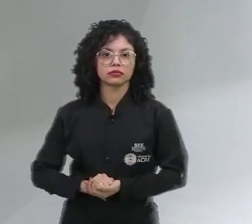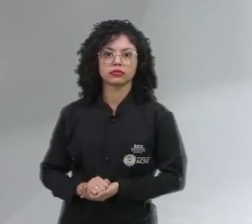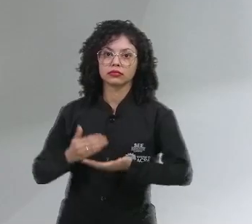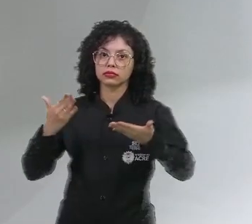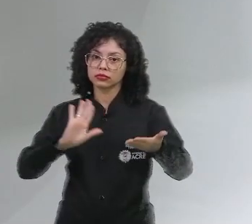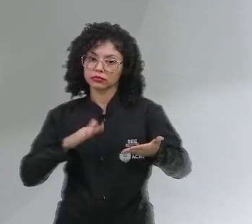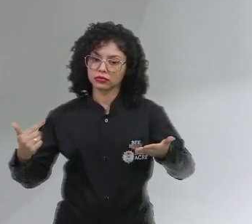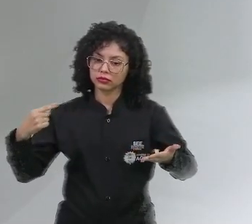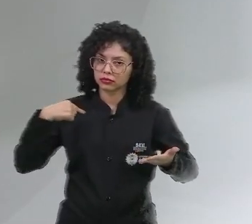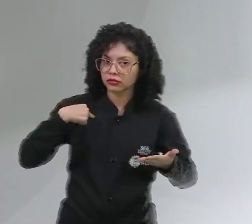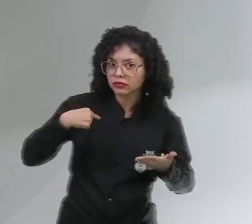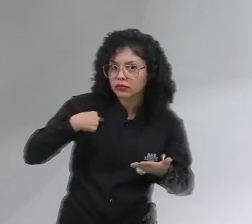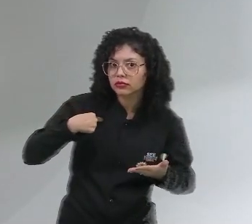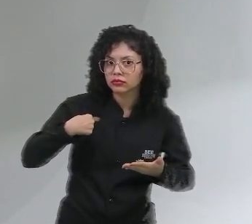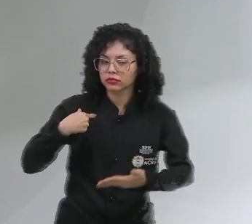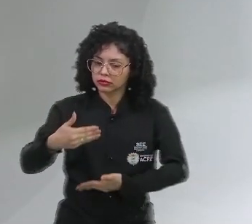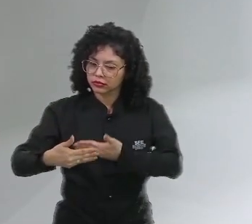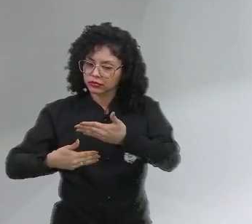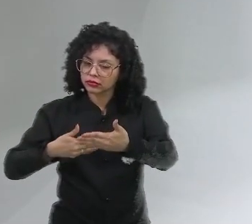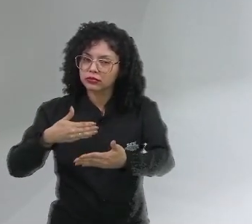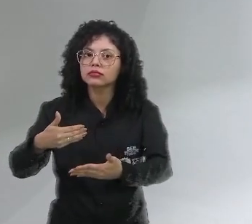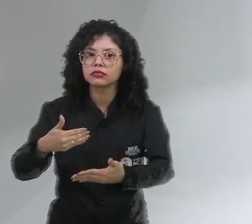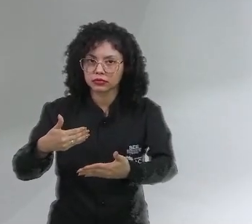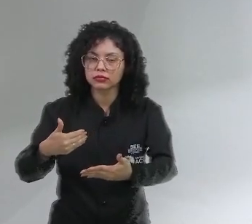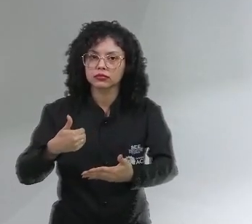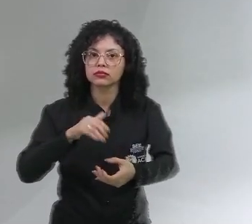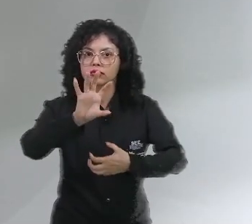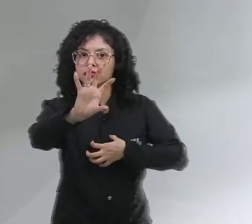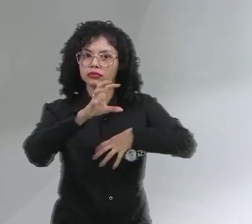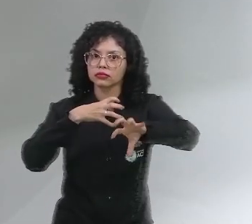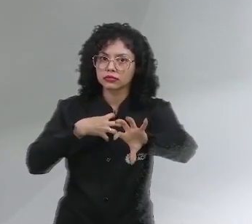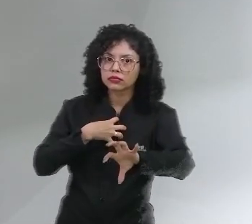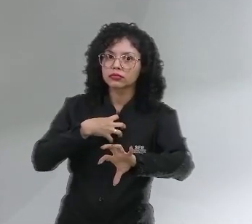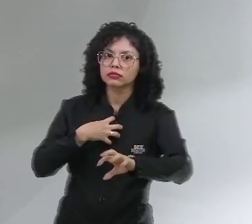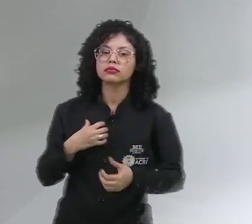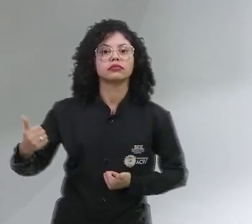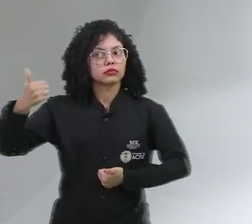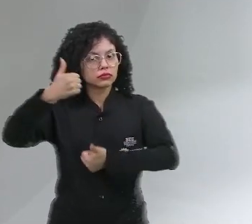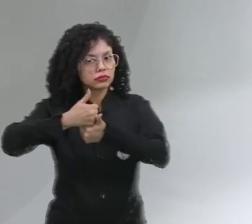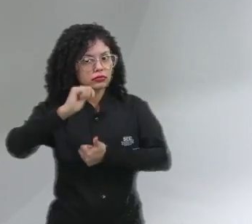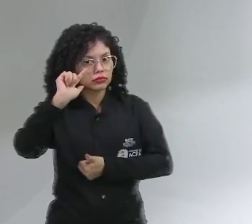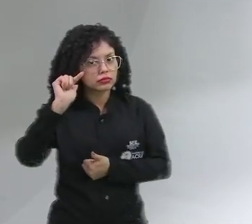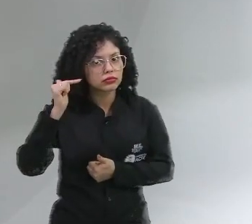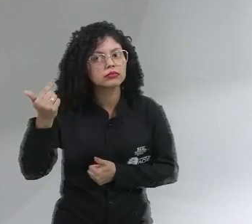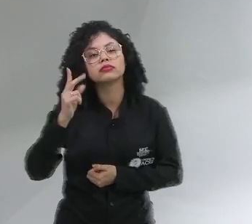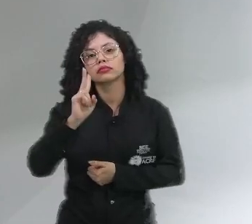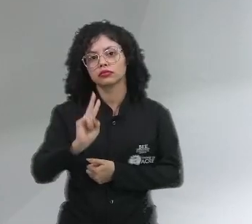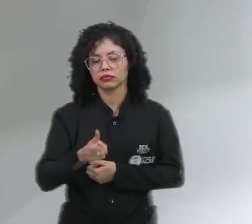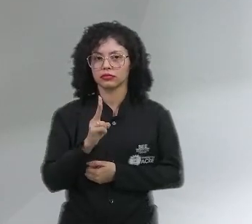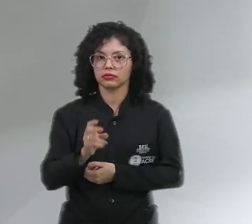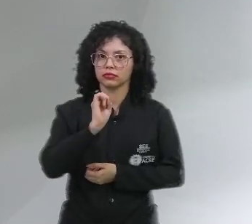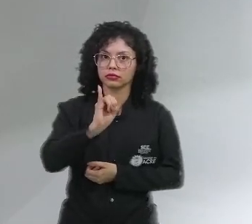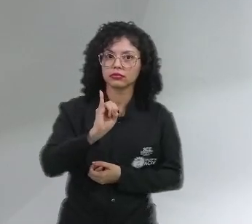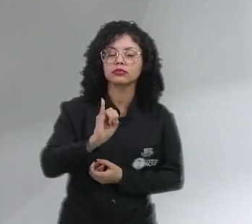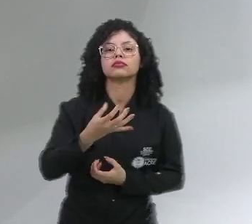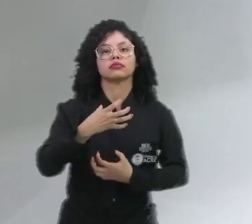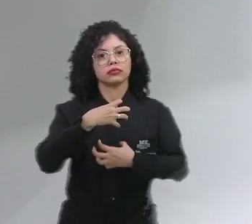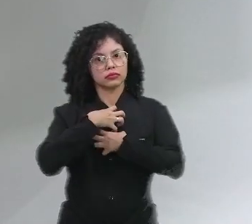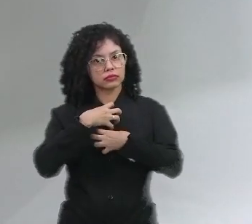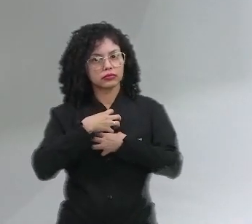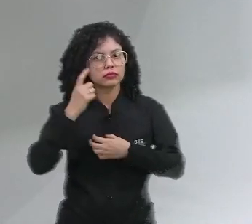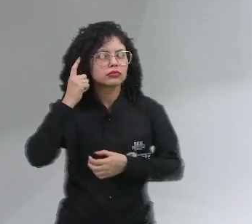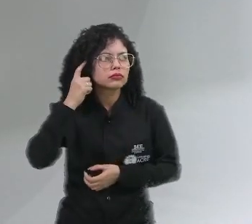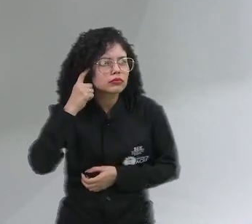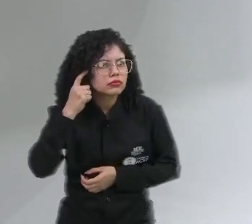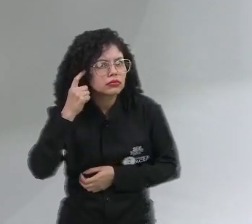que eu começo a desenvolver a prática de empatia, eu me coloco no lugar do outro e se esse outro também tiver a